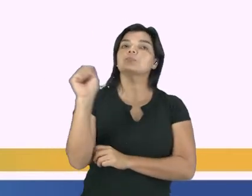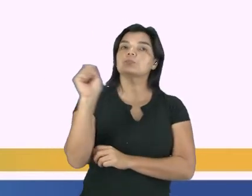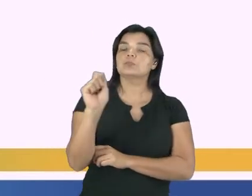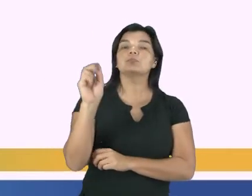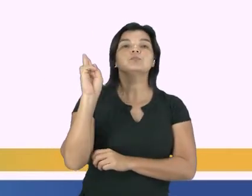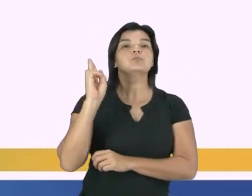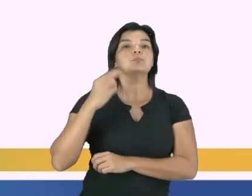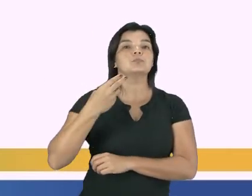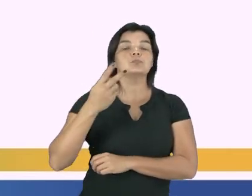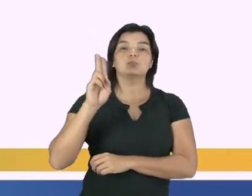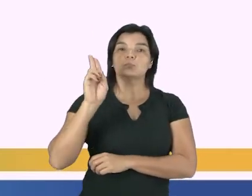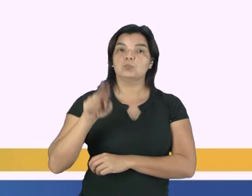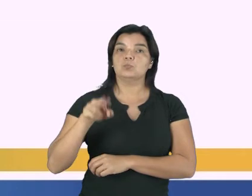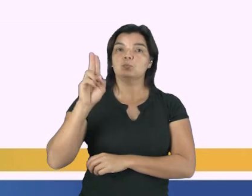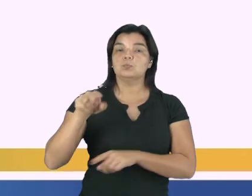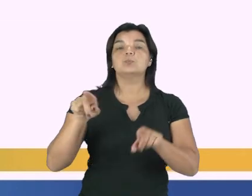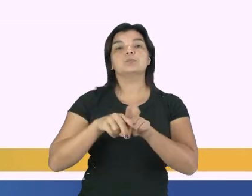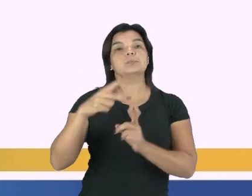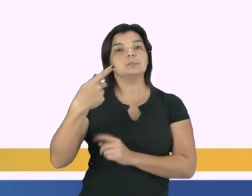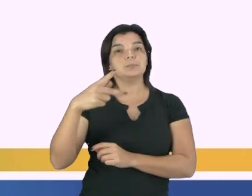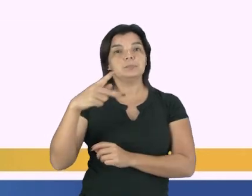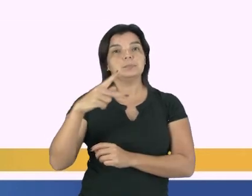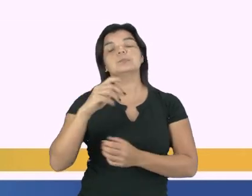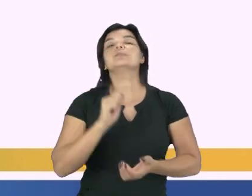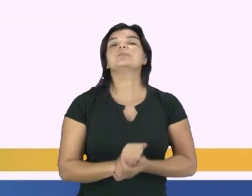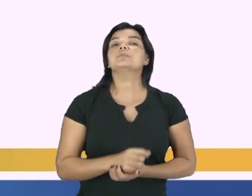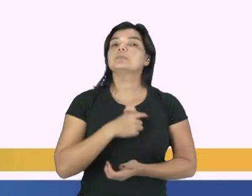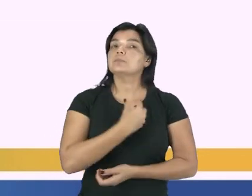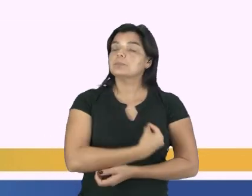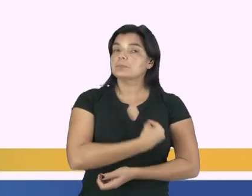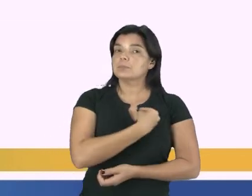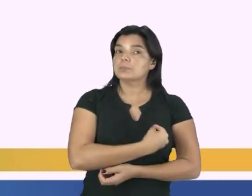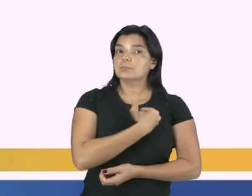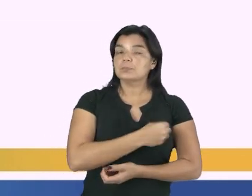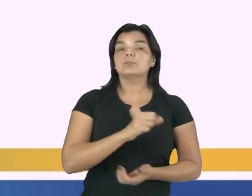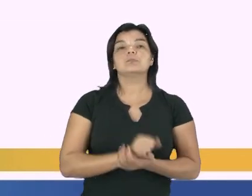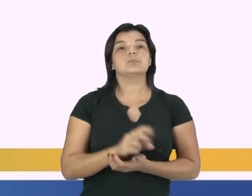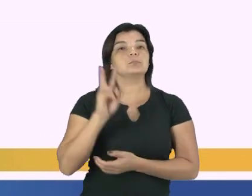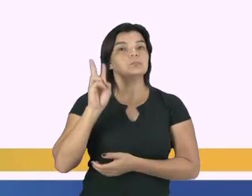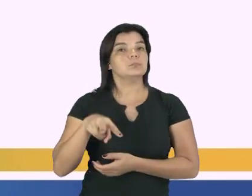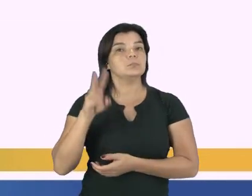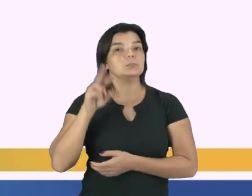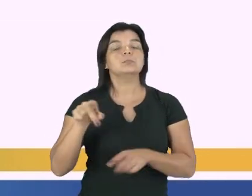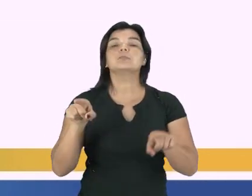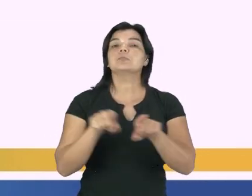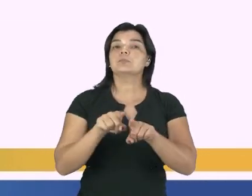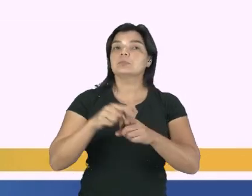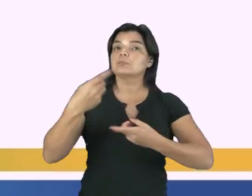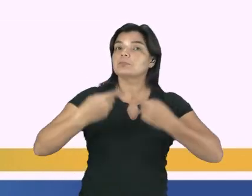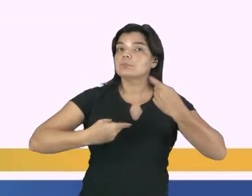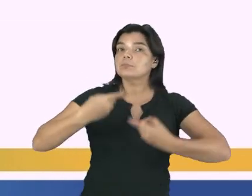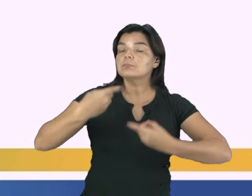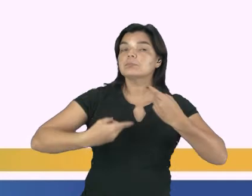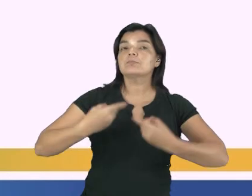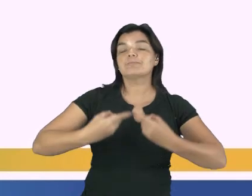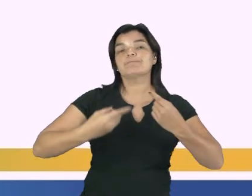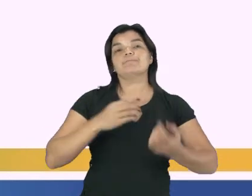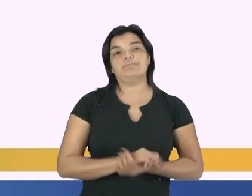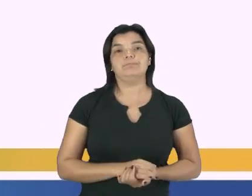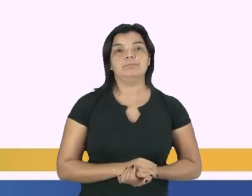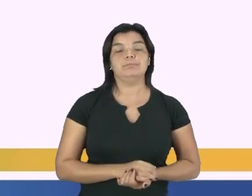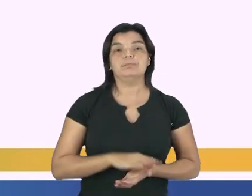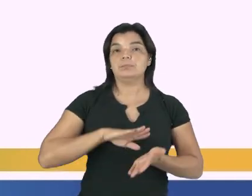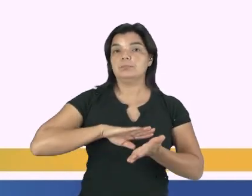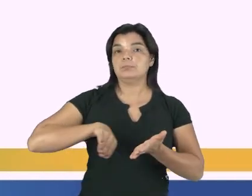Argentina, Uruguai e Paraguai. Já teve, inclusive, participação da Venezuela, mas por questões políticas ela